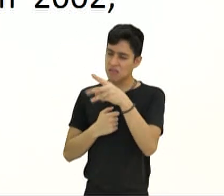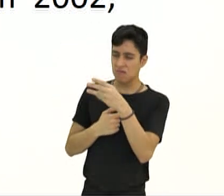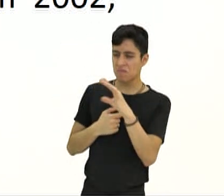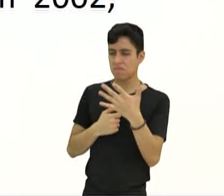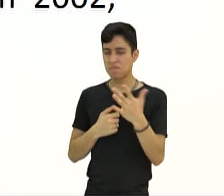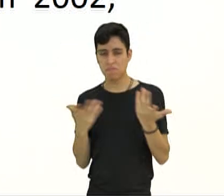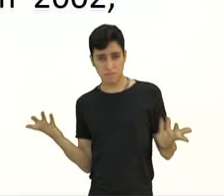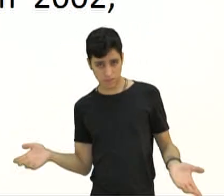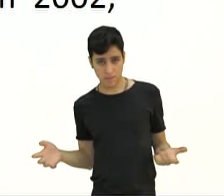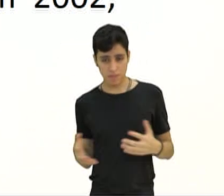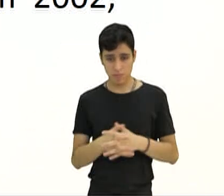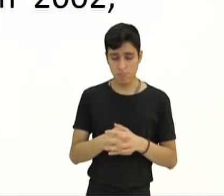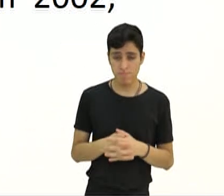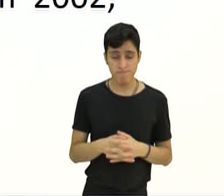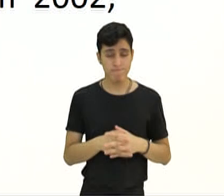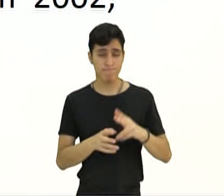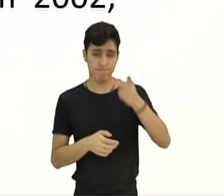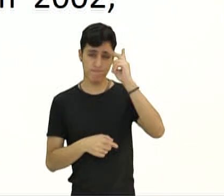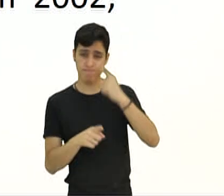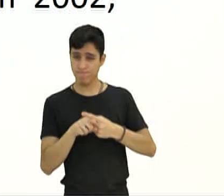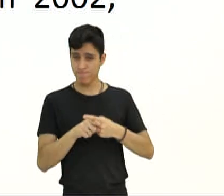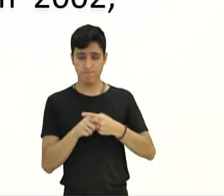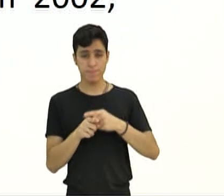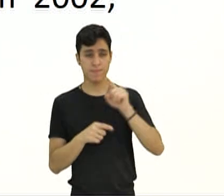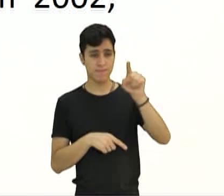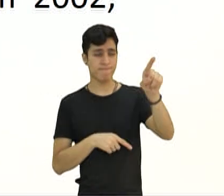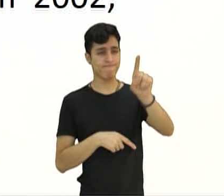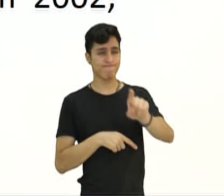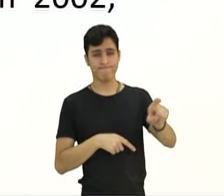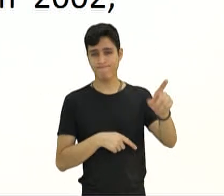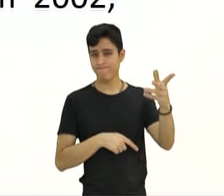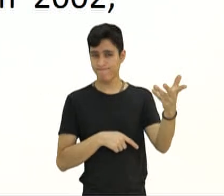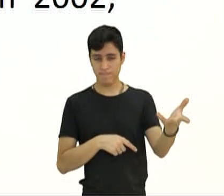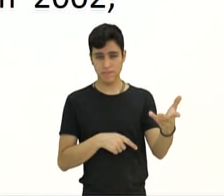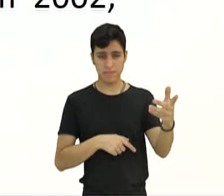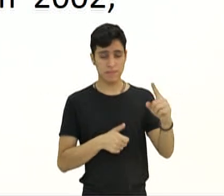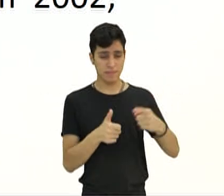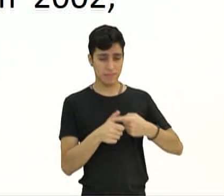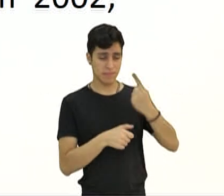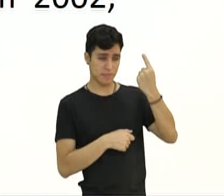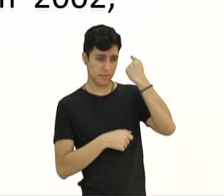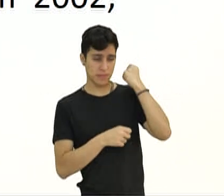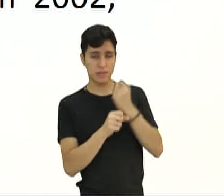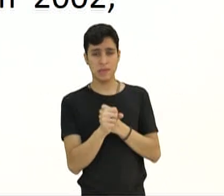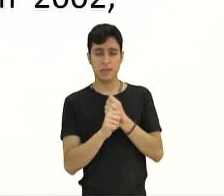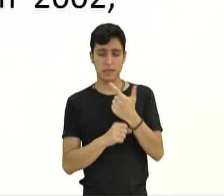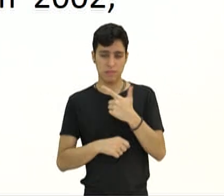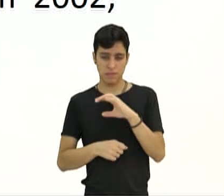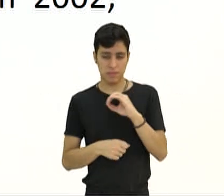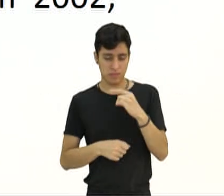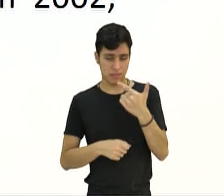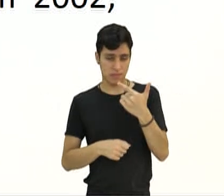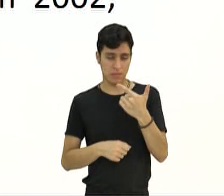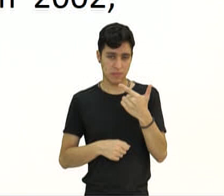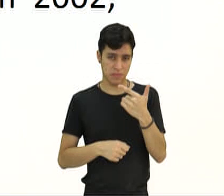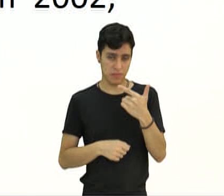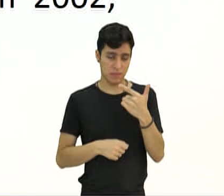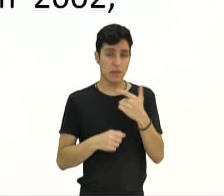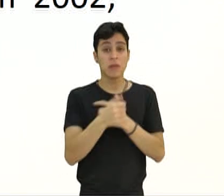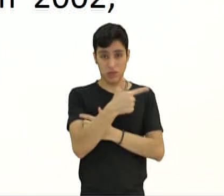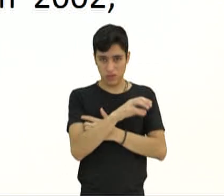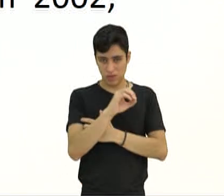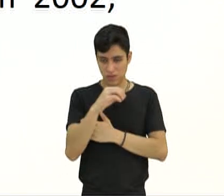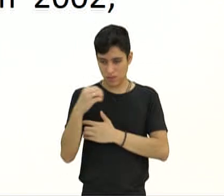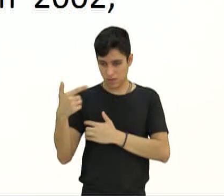anos. Essa é a segunda vez que a estátua de Drummond é pichada. A primeira vez foi em 2002, meses depois